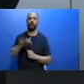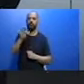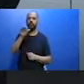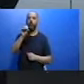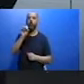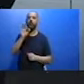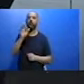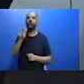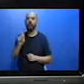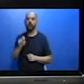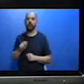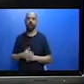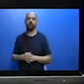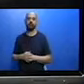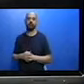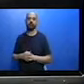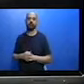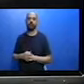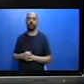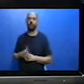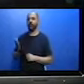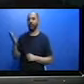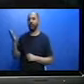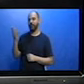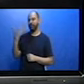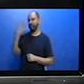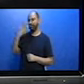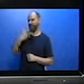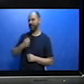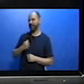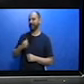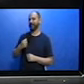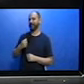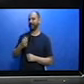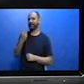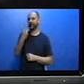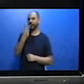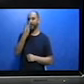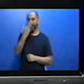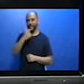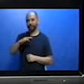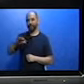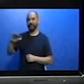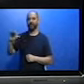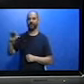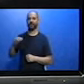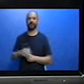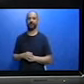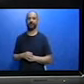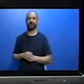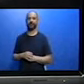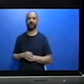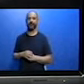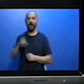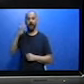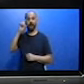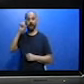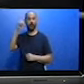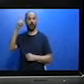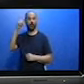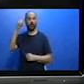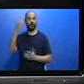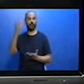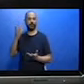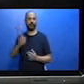nossa olha aqui imagem linda as duas crianças nós temos uma foto criativa